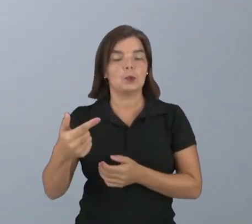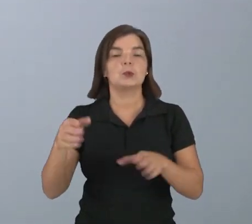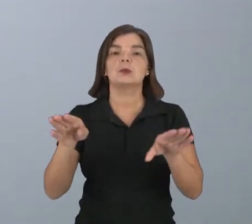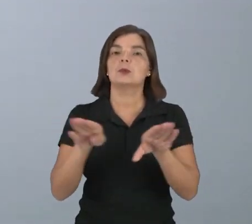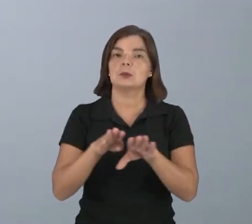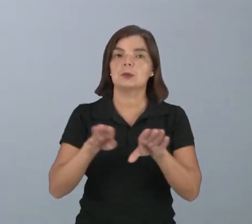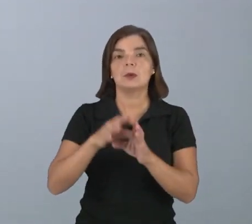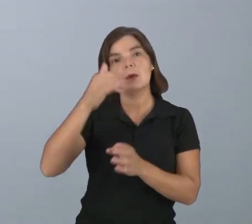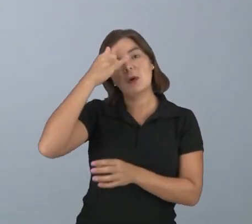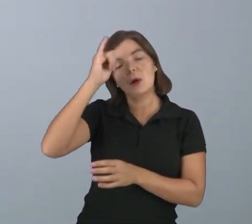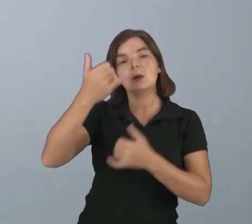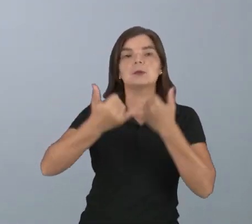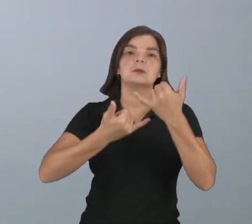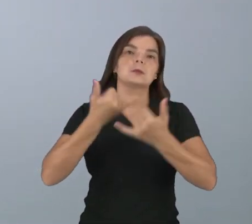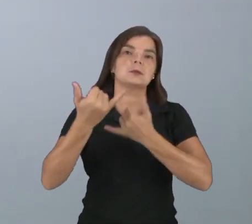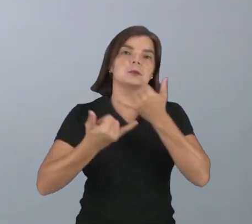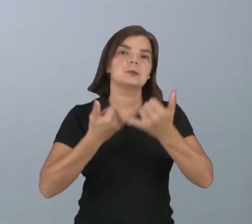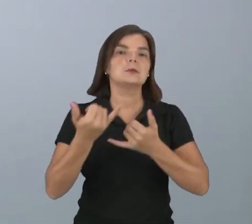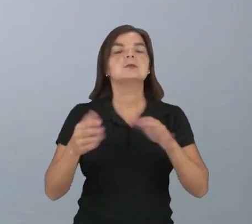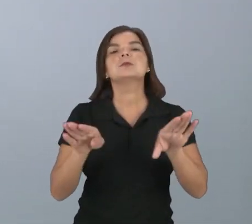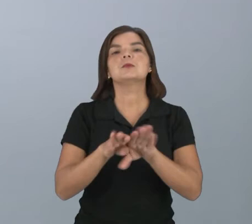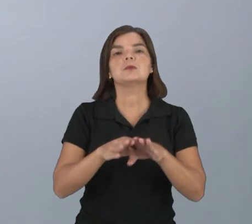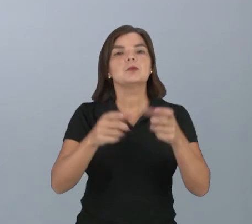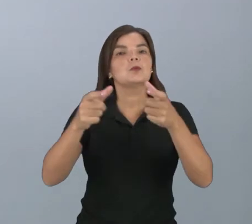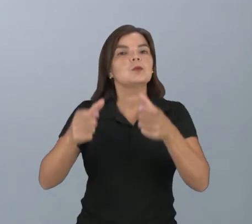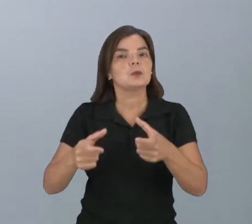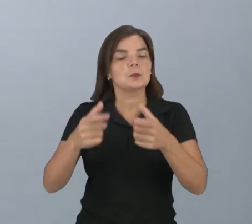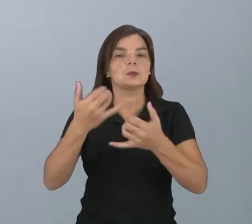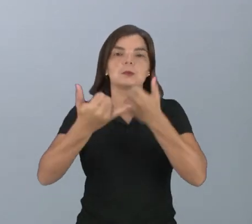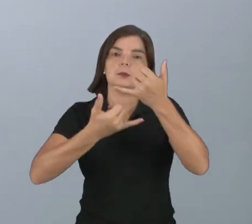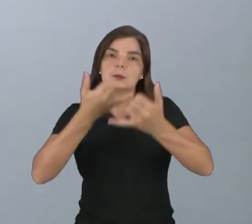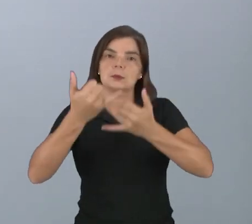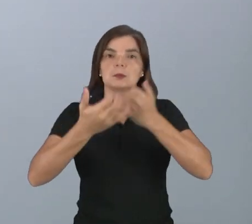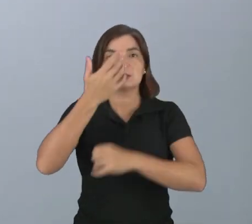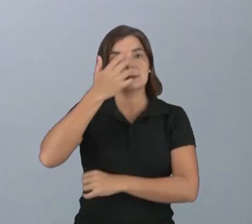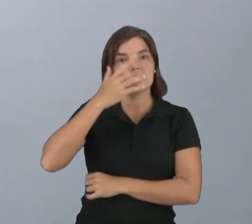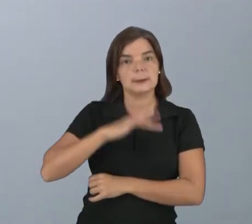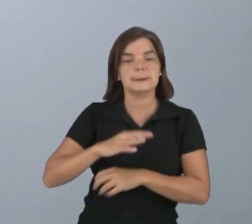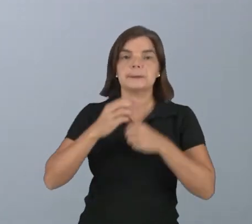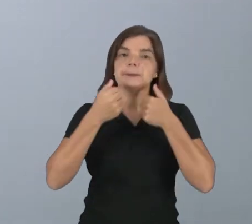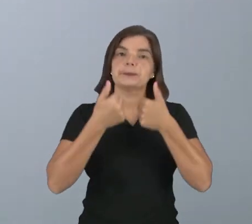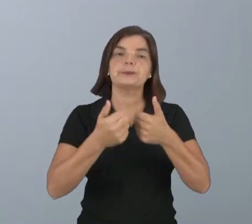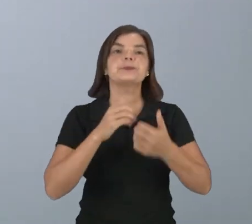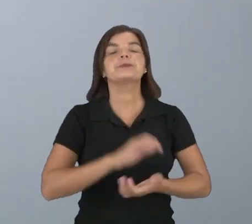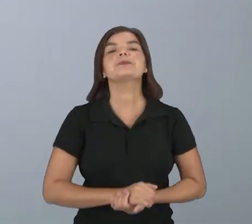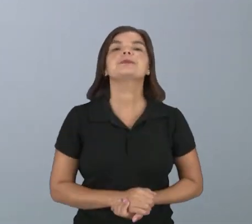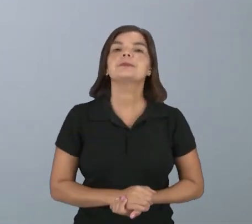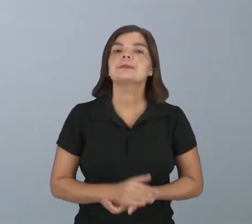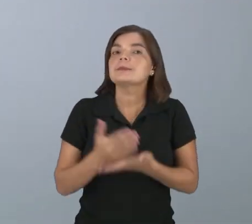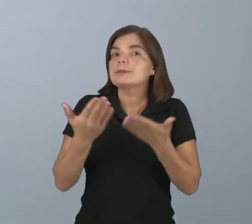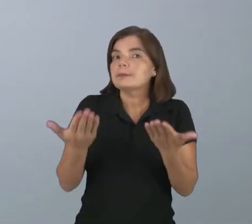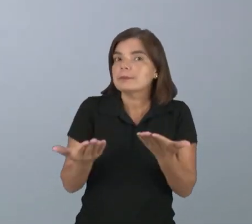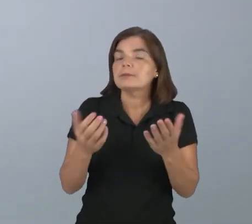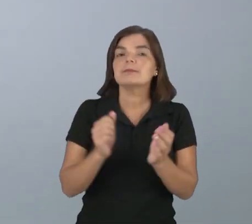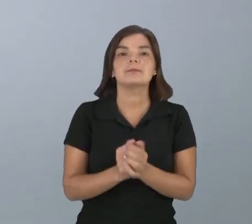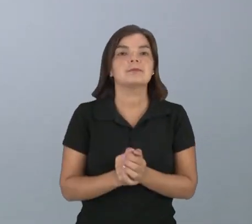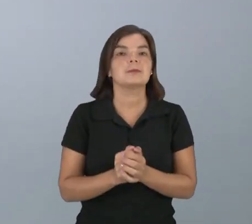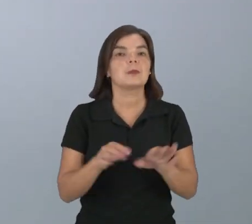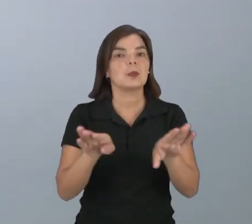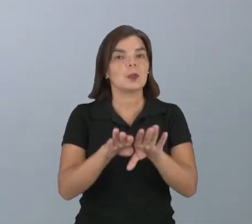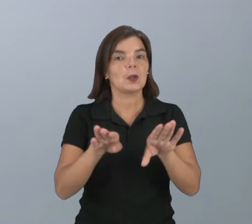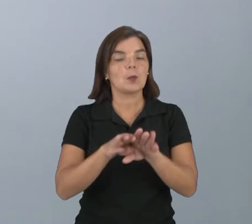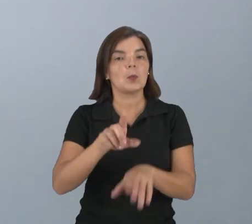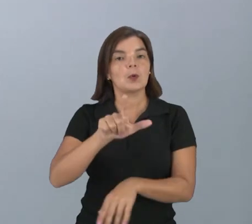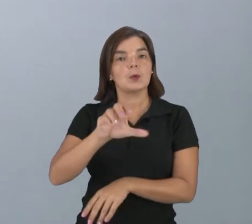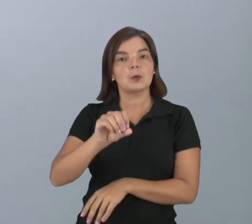a ideia de brincar, né? Do local de brincadeira daquelas crianças, tá bom? Então, a locução verbal aí, ela